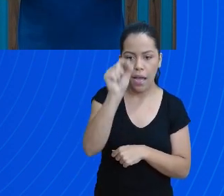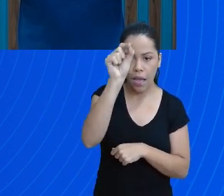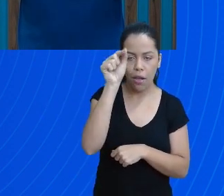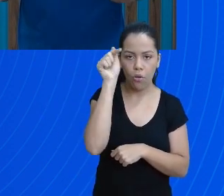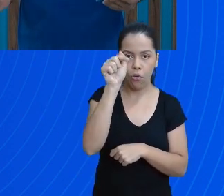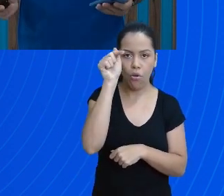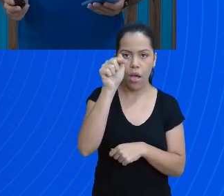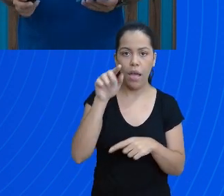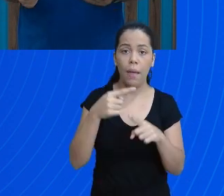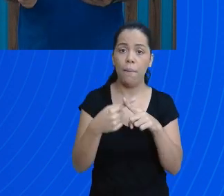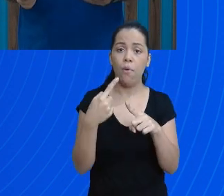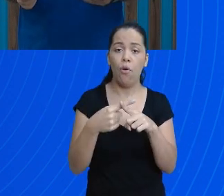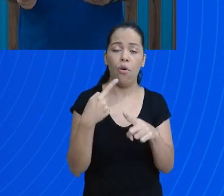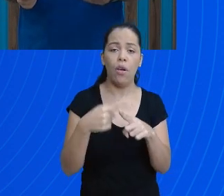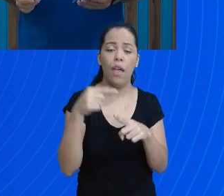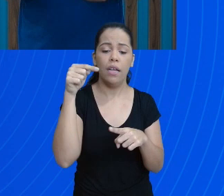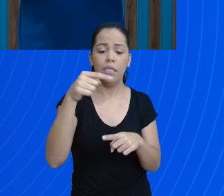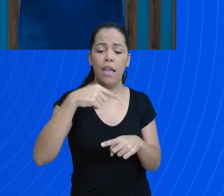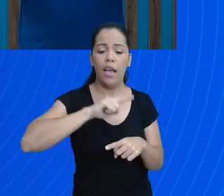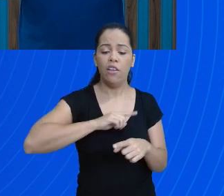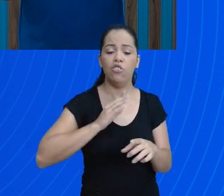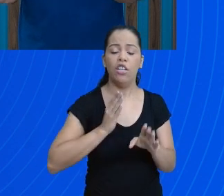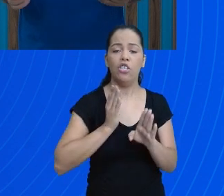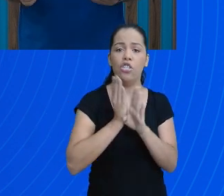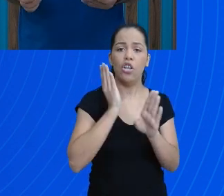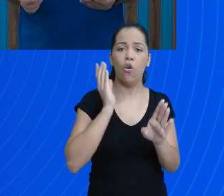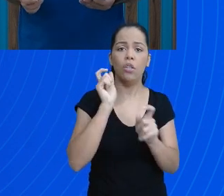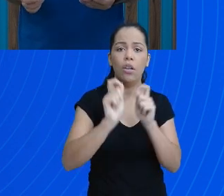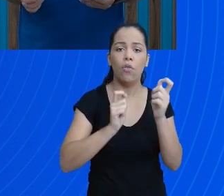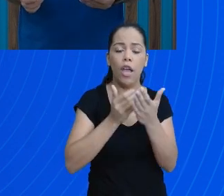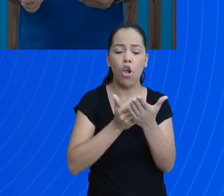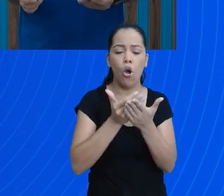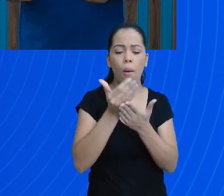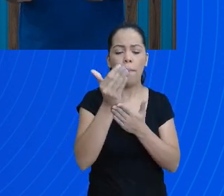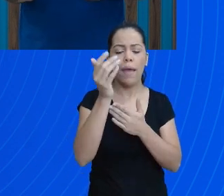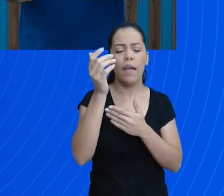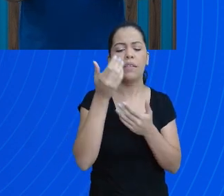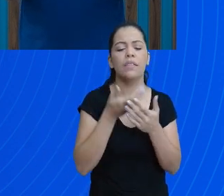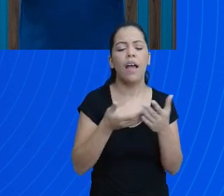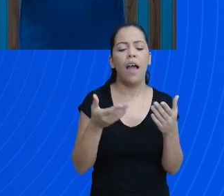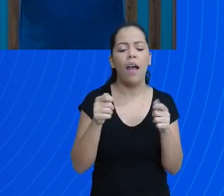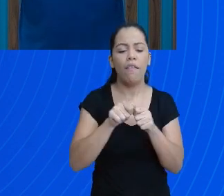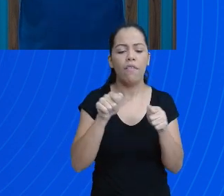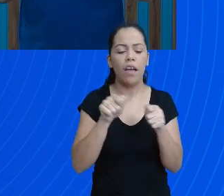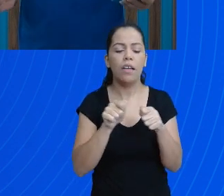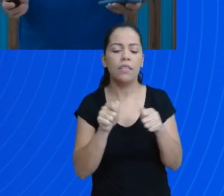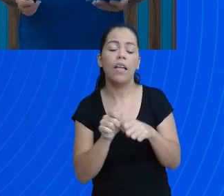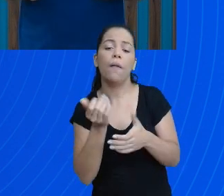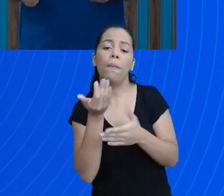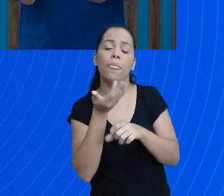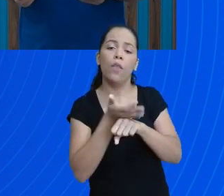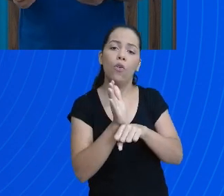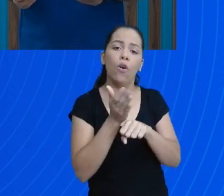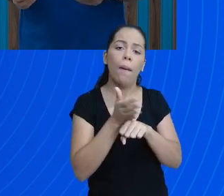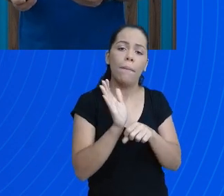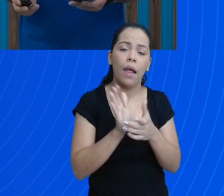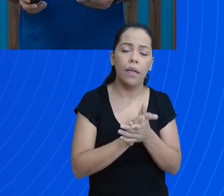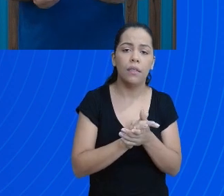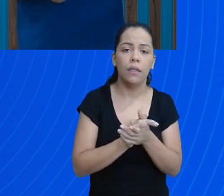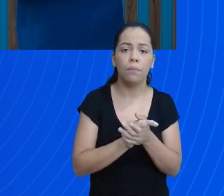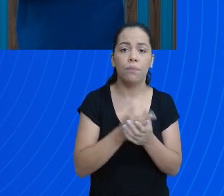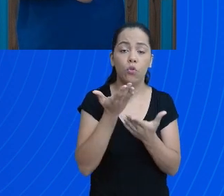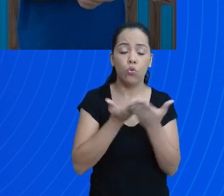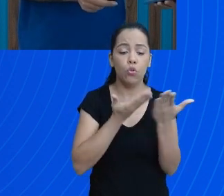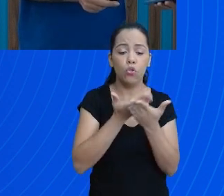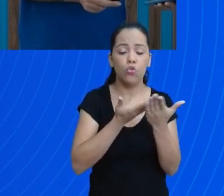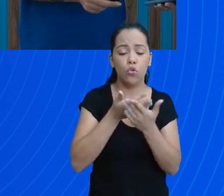está chegando no estudo formal, né? Dessa maneira que a gente vai estar colocando aí, é como se isso aí servisse para diversas situações.